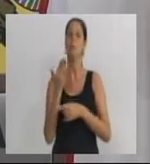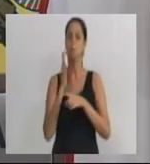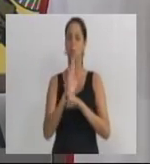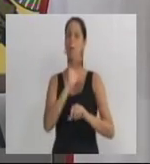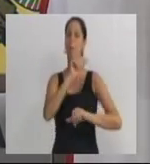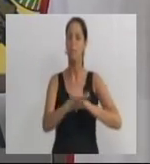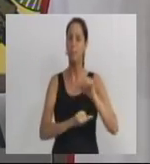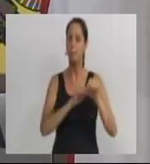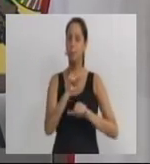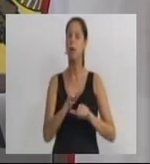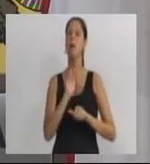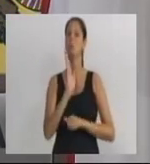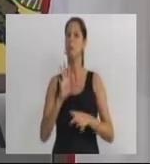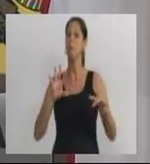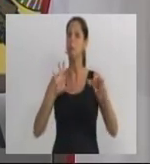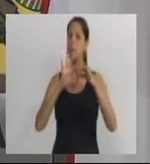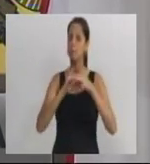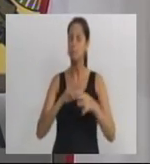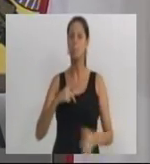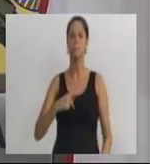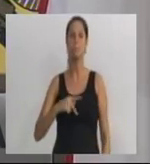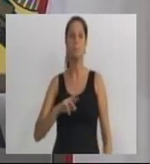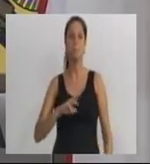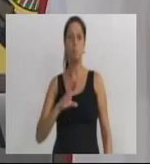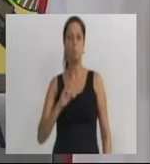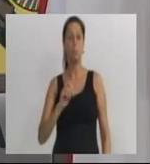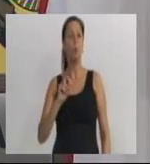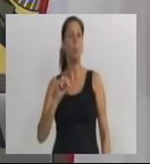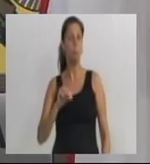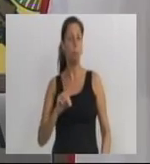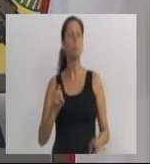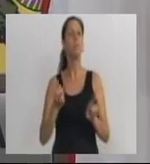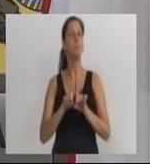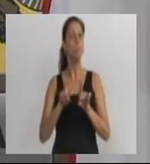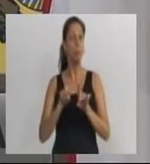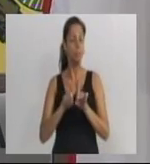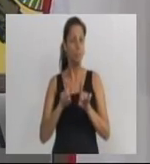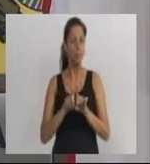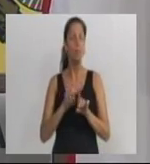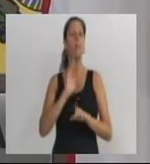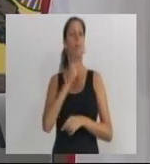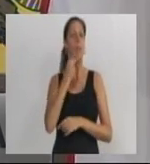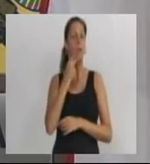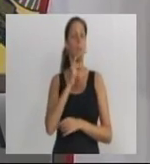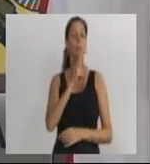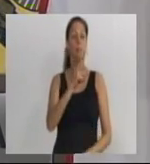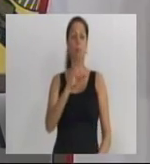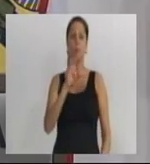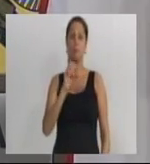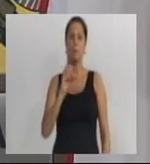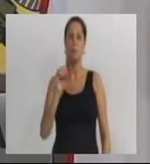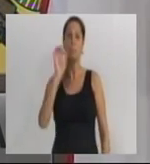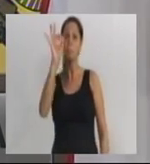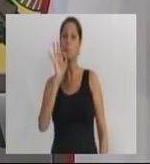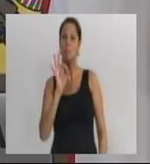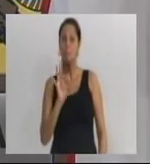e junto com o Poder Judiciário, que atuariam com força para colocar a cobertura em 100% do município de Blumenau.